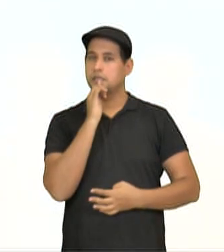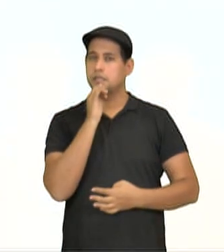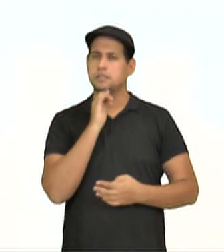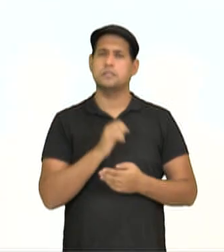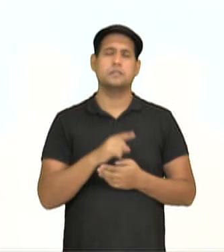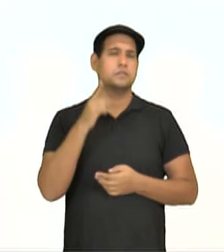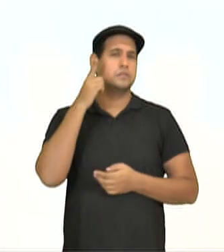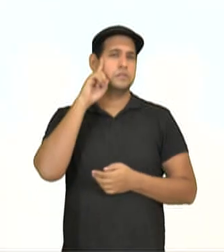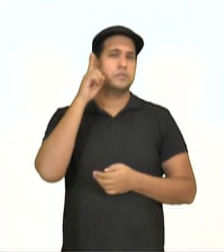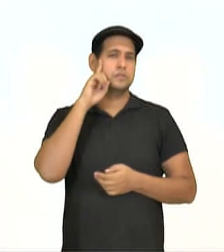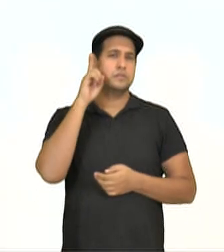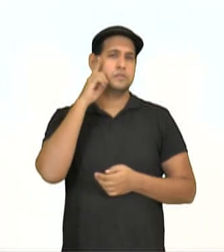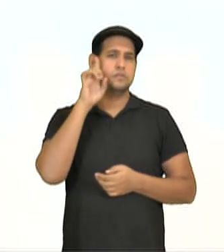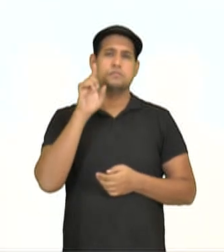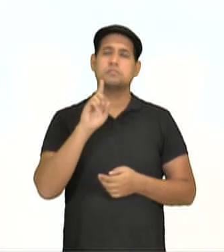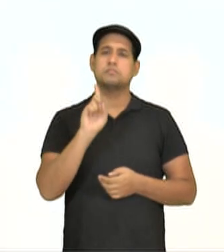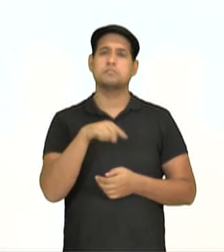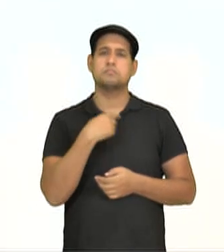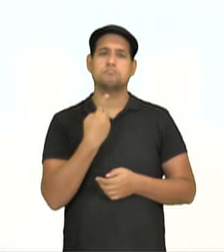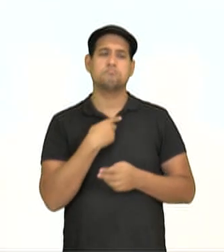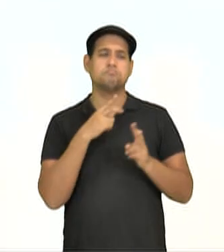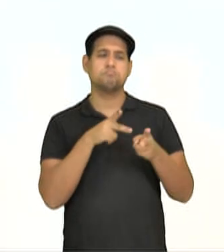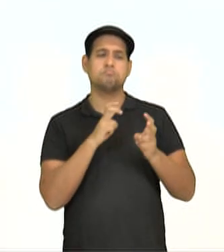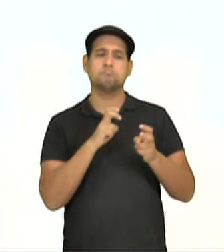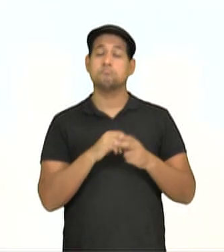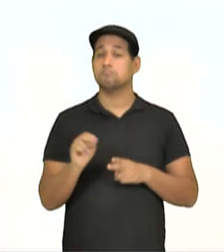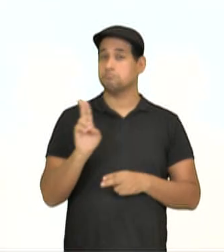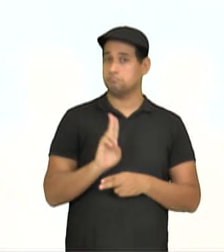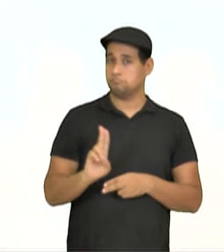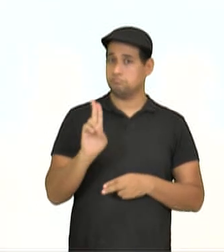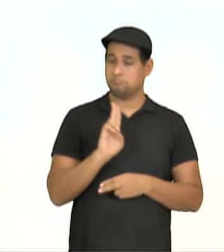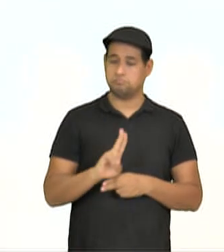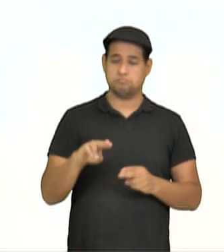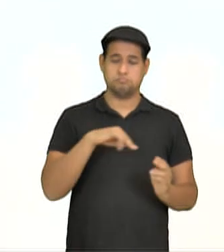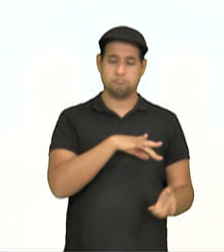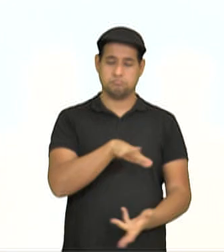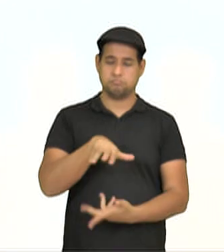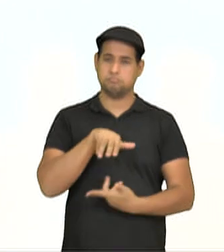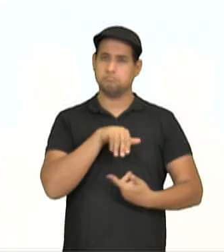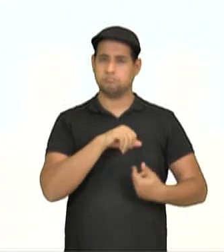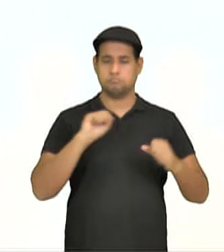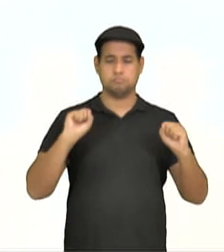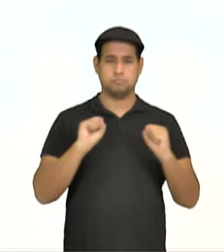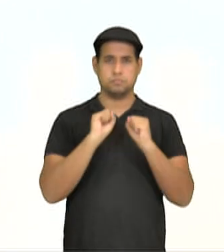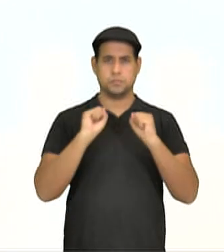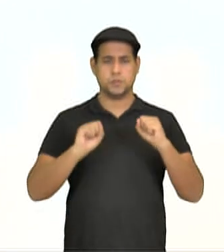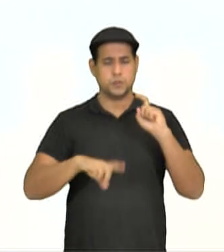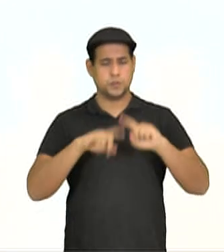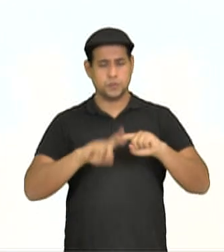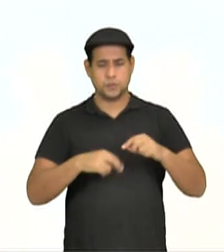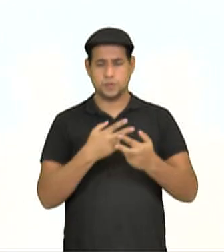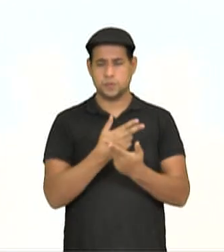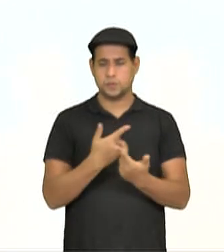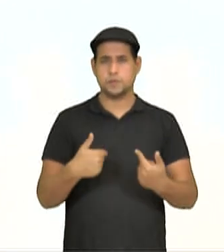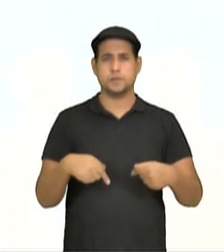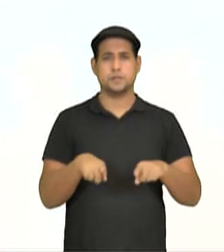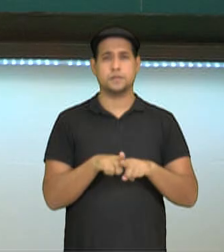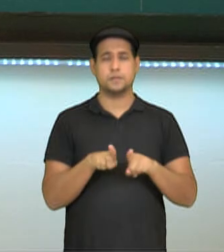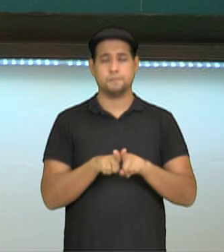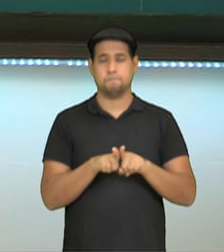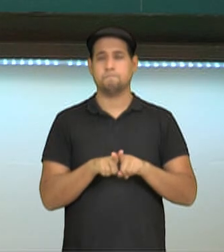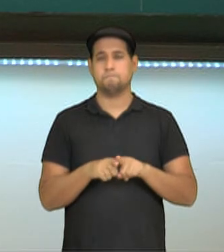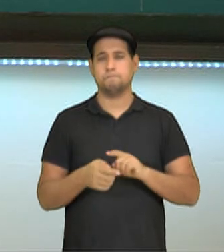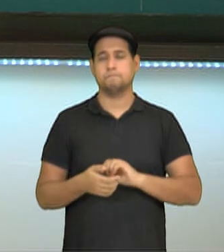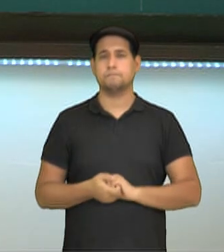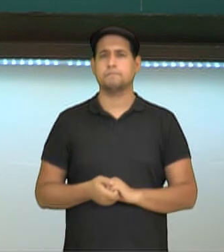do cotidiano em que nos deparamos com o consumismo no mundo esportivo, seja por meio de produtos ou então de